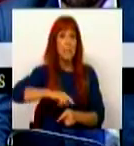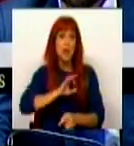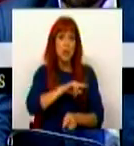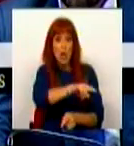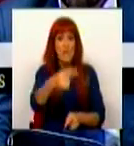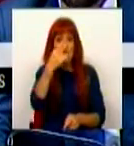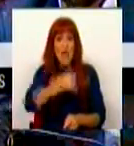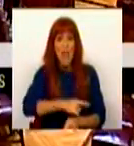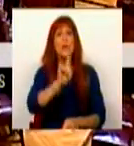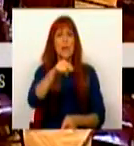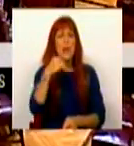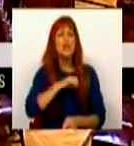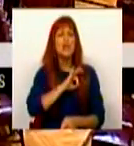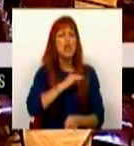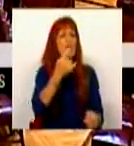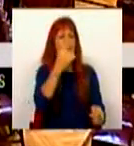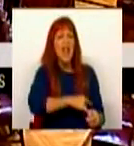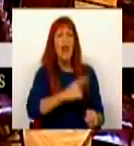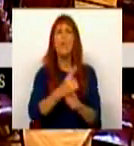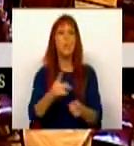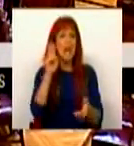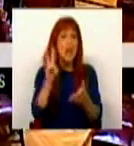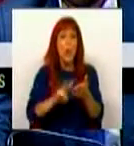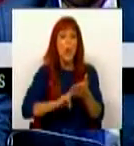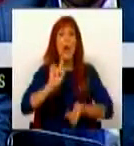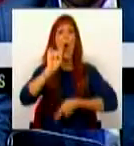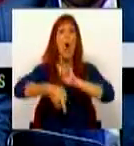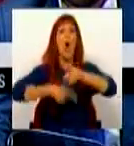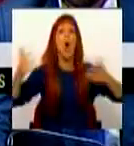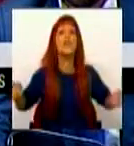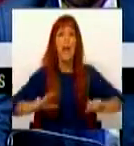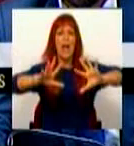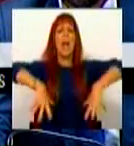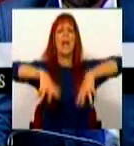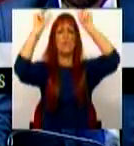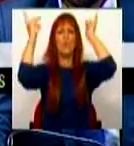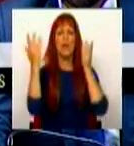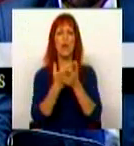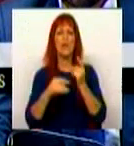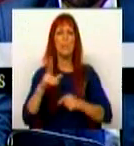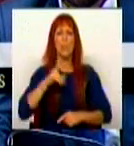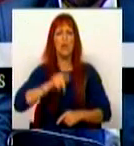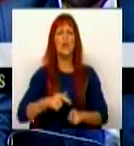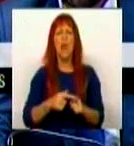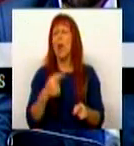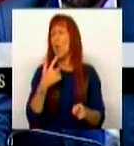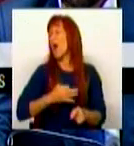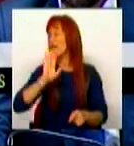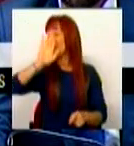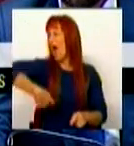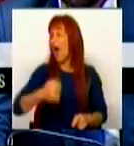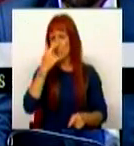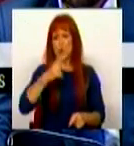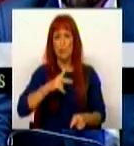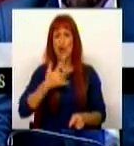senhores. E falharam também os senhores. Porque não leram o que era a evolução da economia portuguesa. Não acreditaram nos